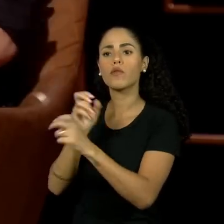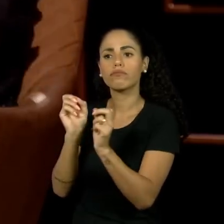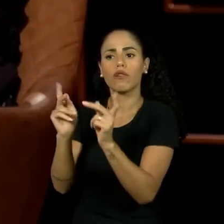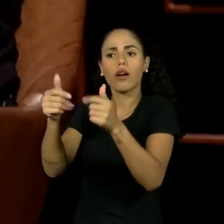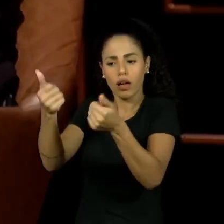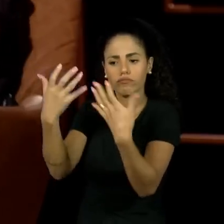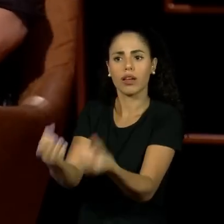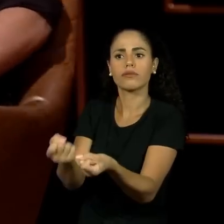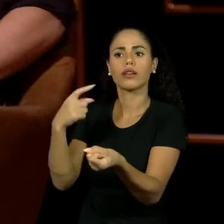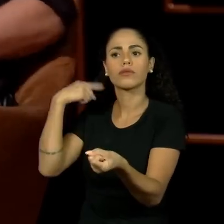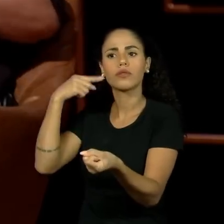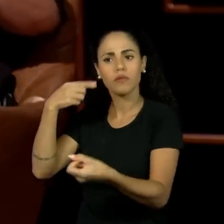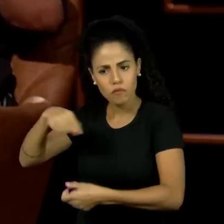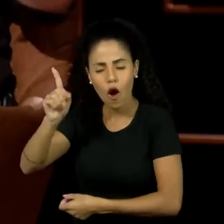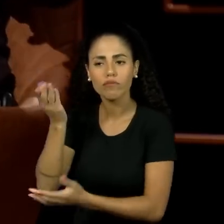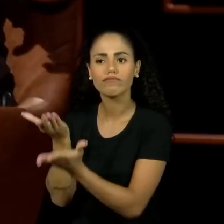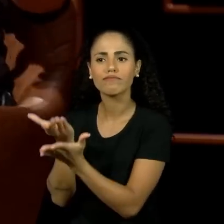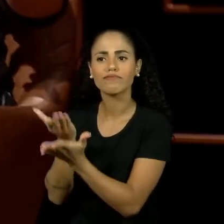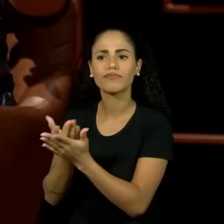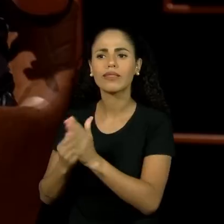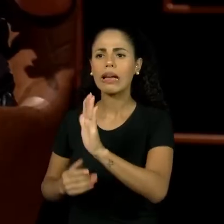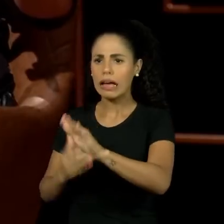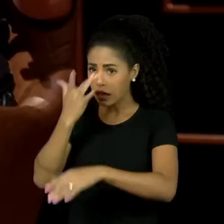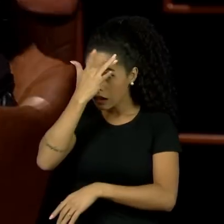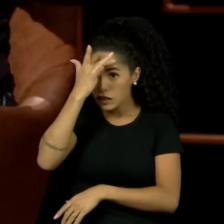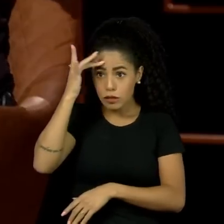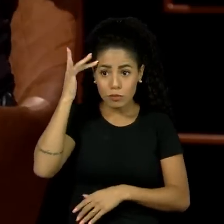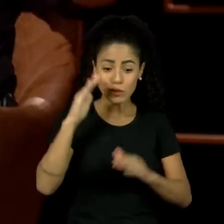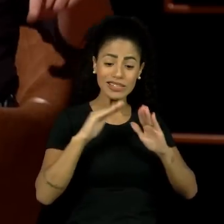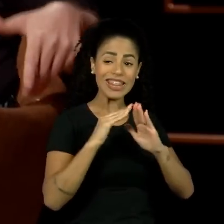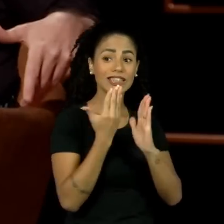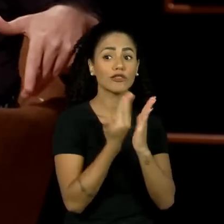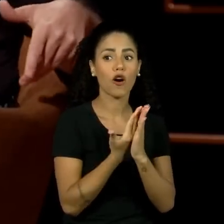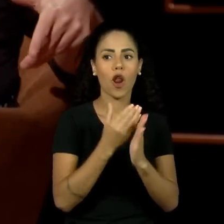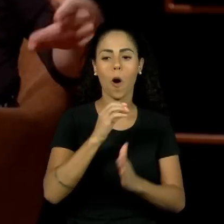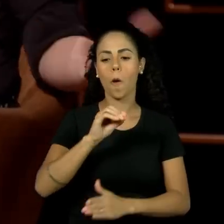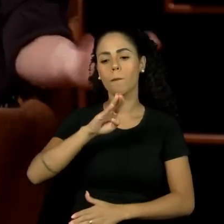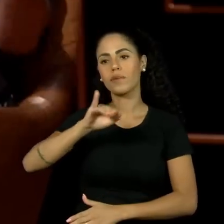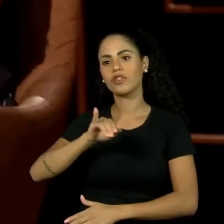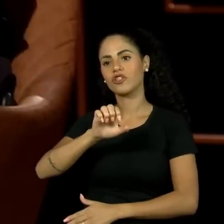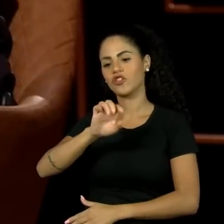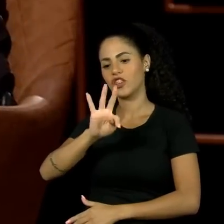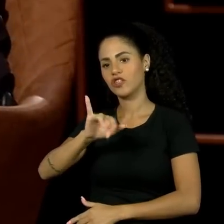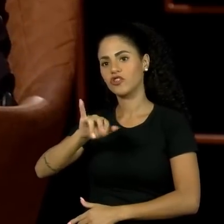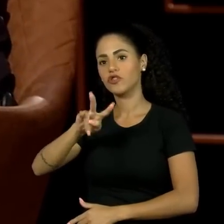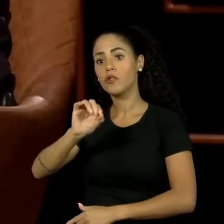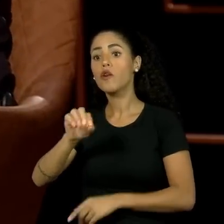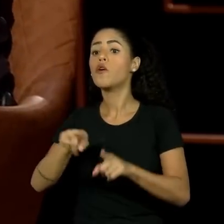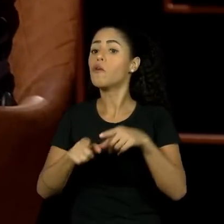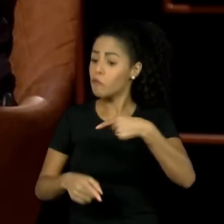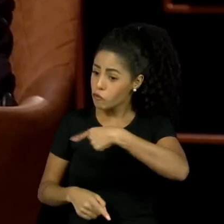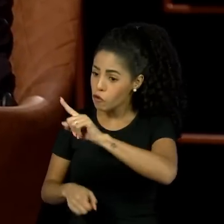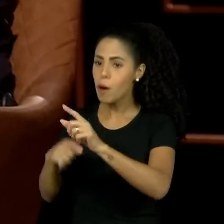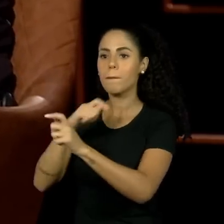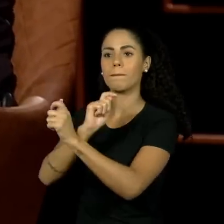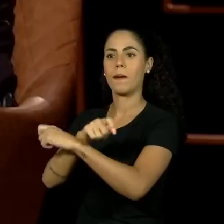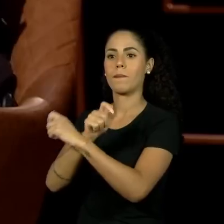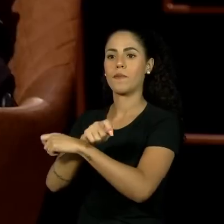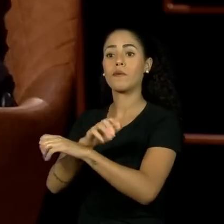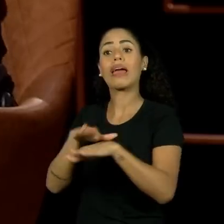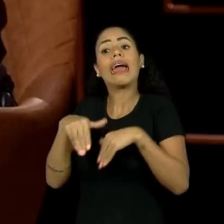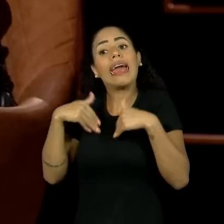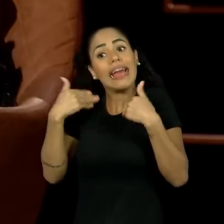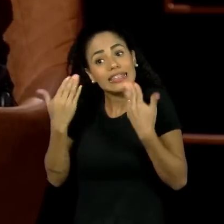fazer Direito. E muita gente do Colégio Objetivo, inclusive do meu grupo de teatro, foi para a PUC. Então, lá na PUC,